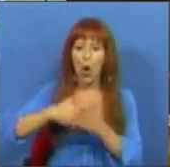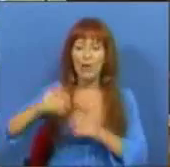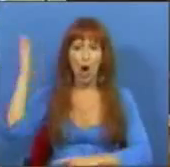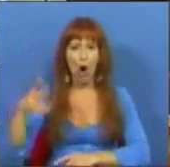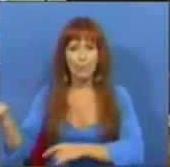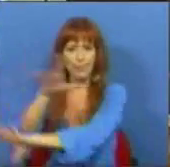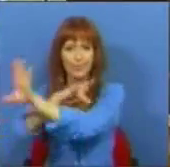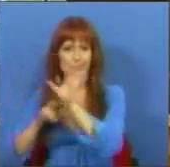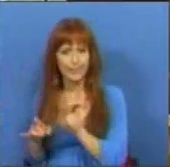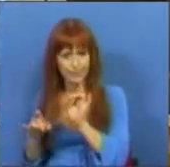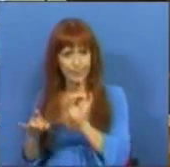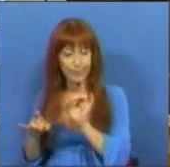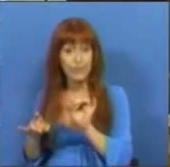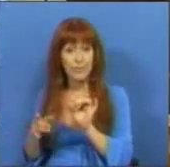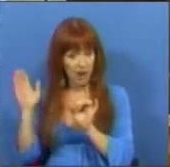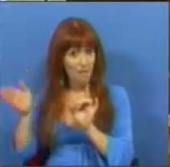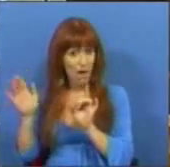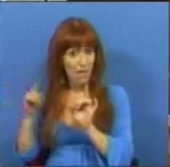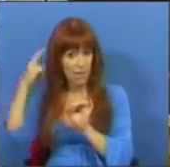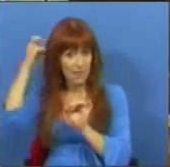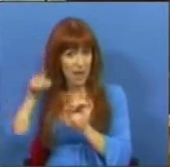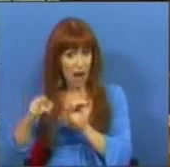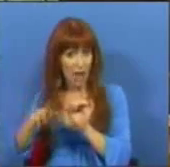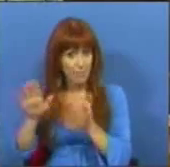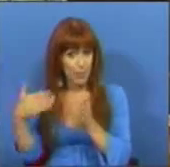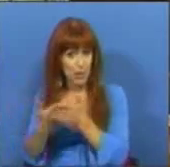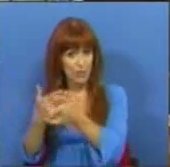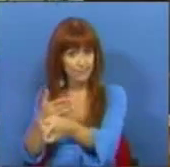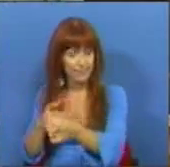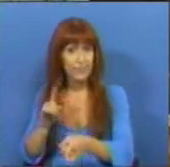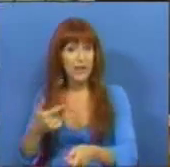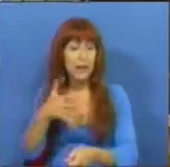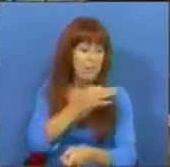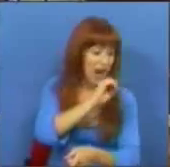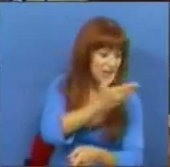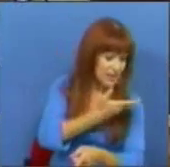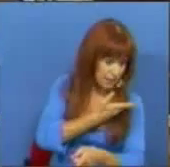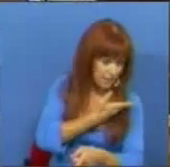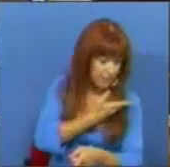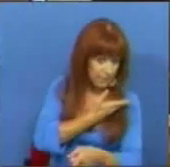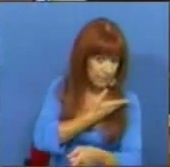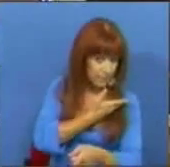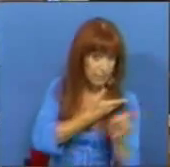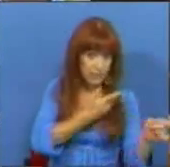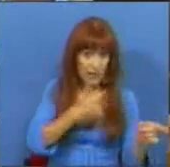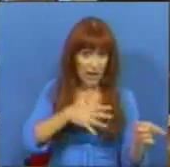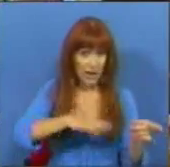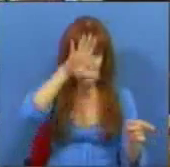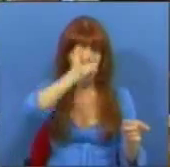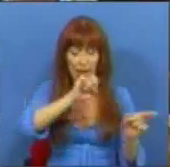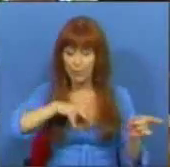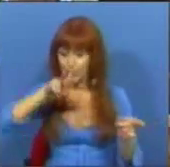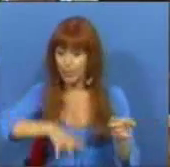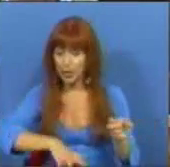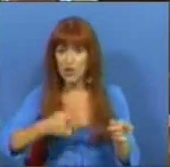Europeu. E vale a pena refletir sobre esta proposta. Quer o PSD que o Estado